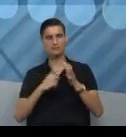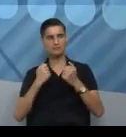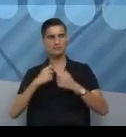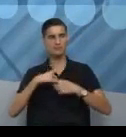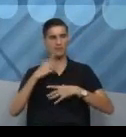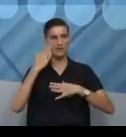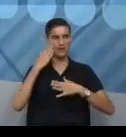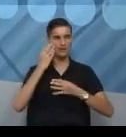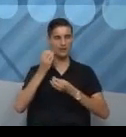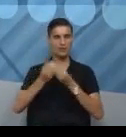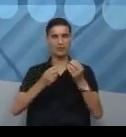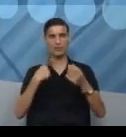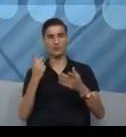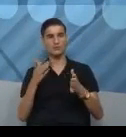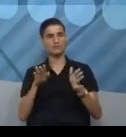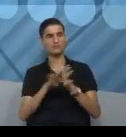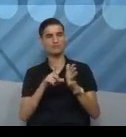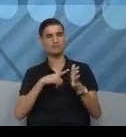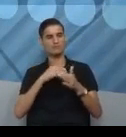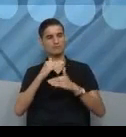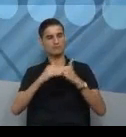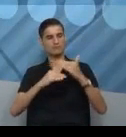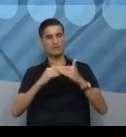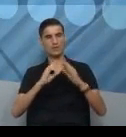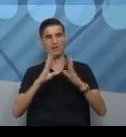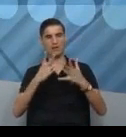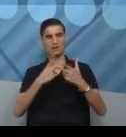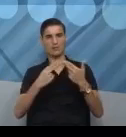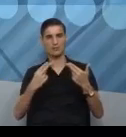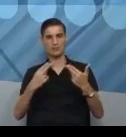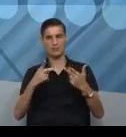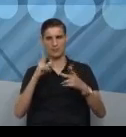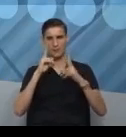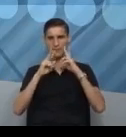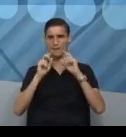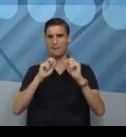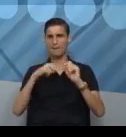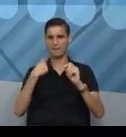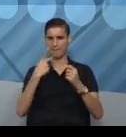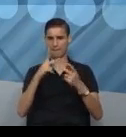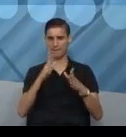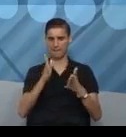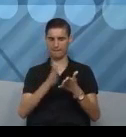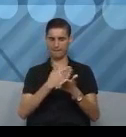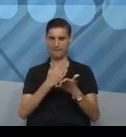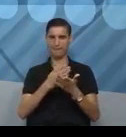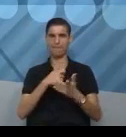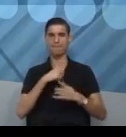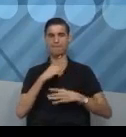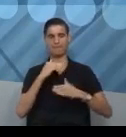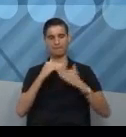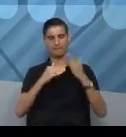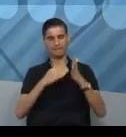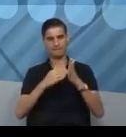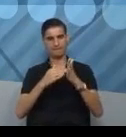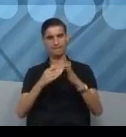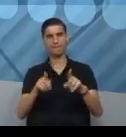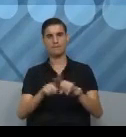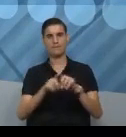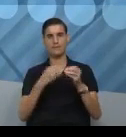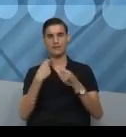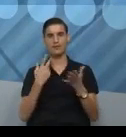tentando entender como que a gente vai construindo algumas soluções. Relembrando que lá no seu livro também temos passo a passo e como